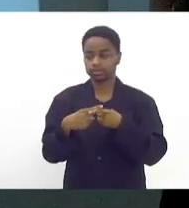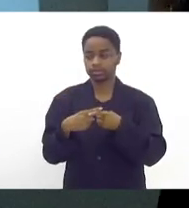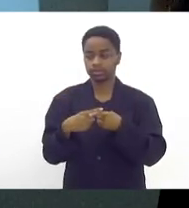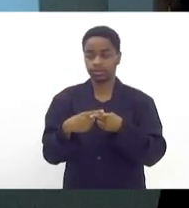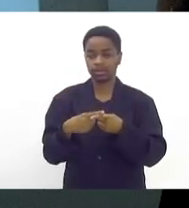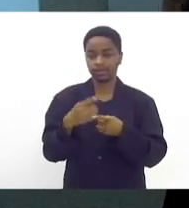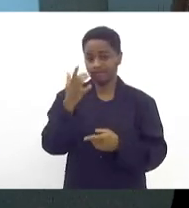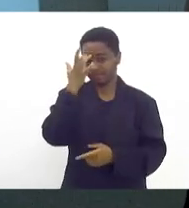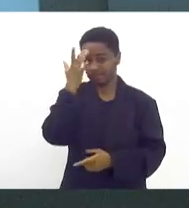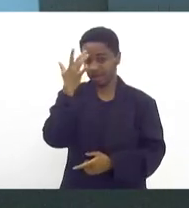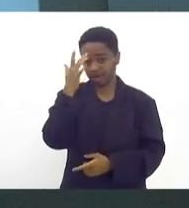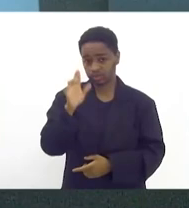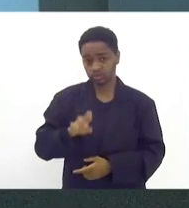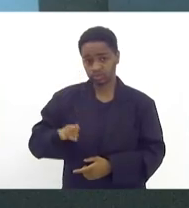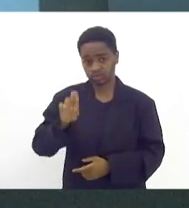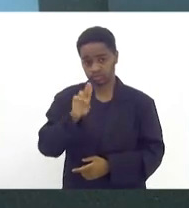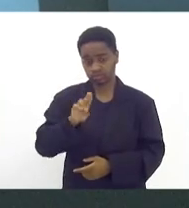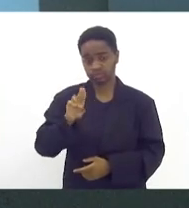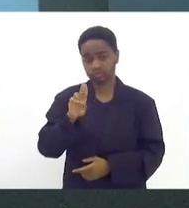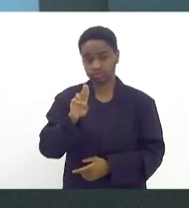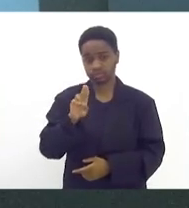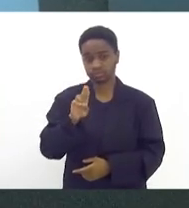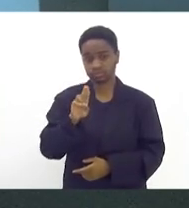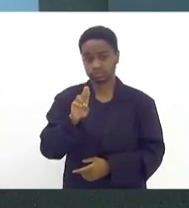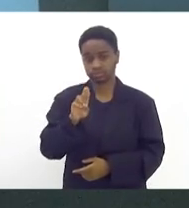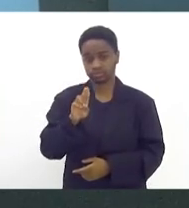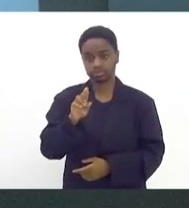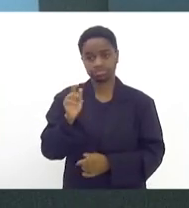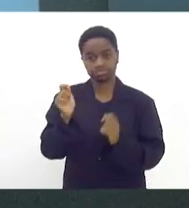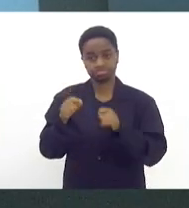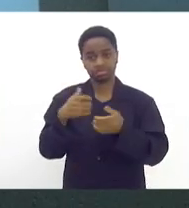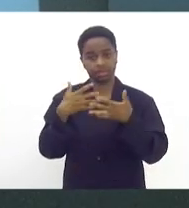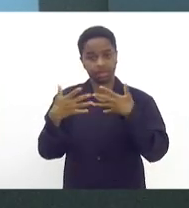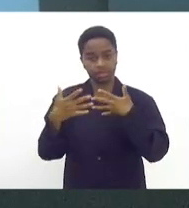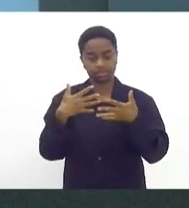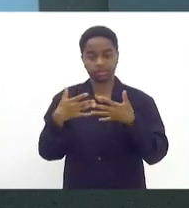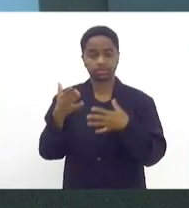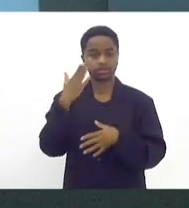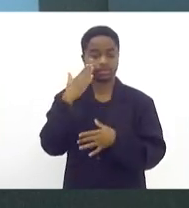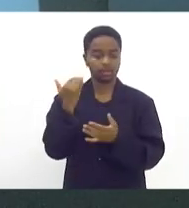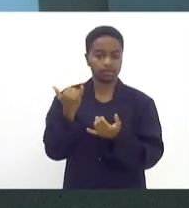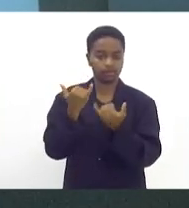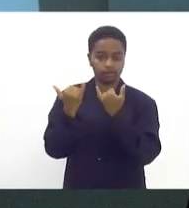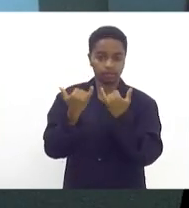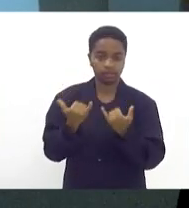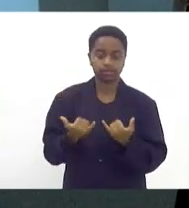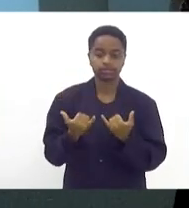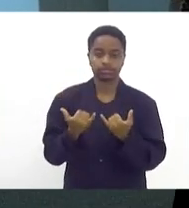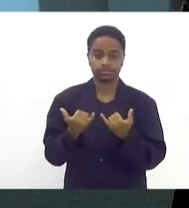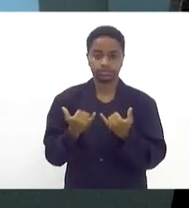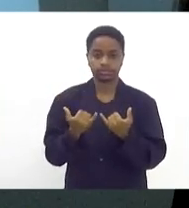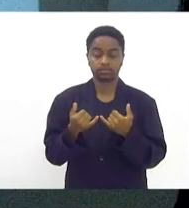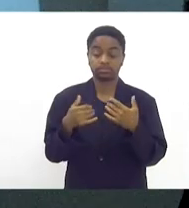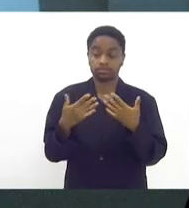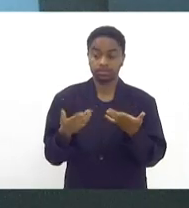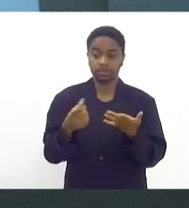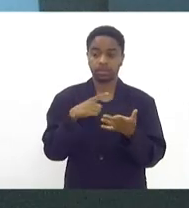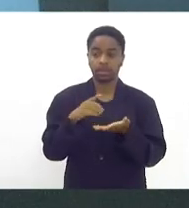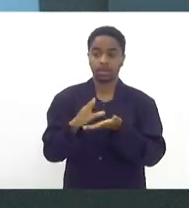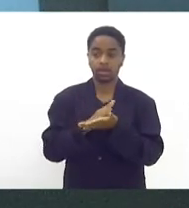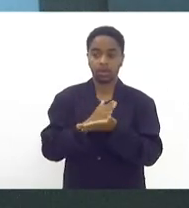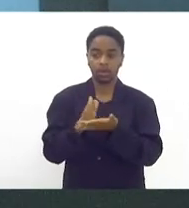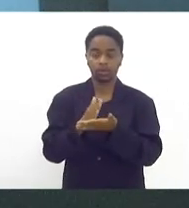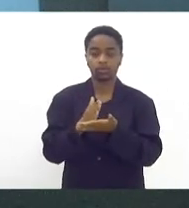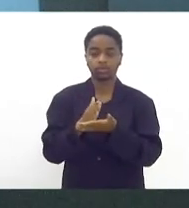navegabilidade eh na parte de Transparência dados do setor painéis dinâmicos então tem painéis